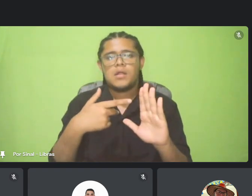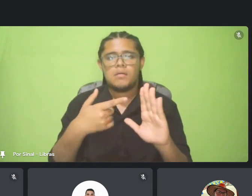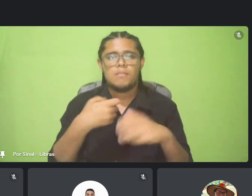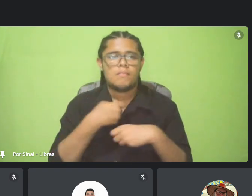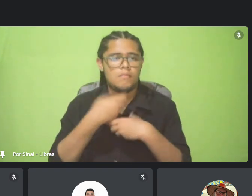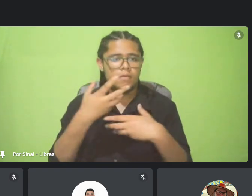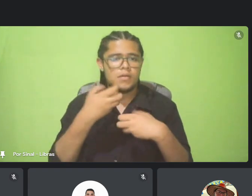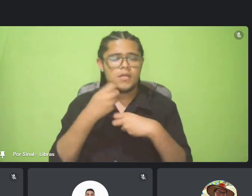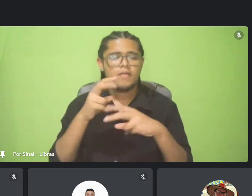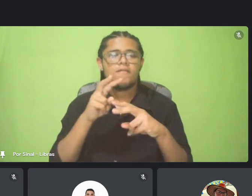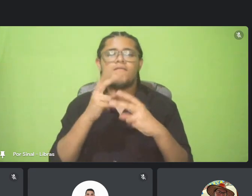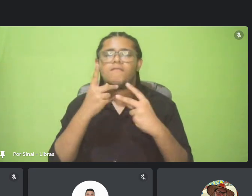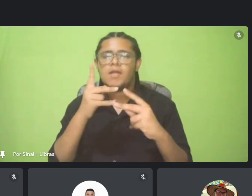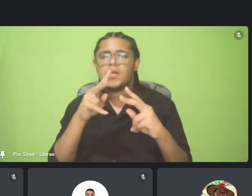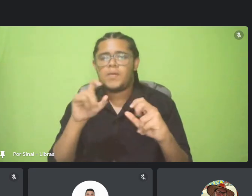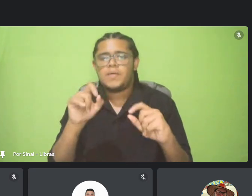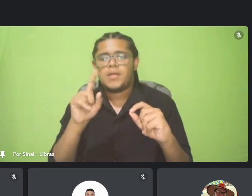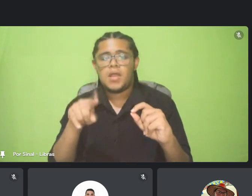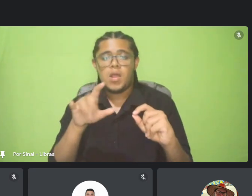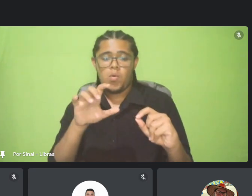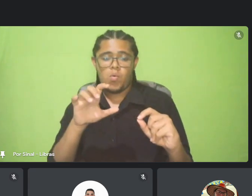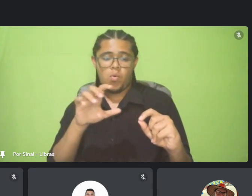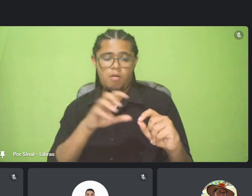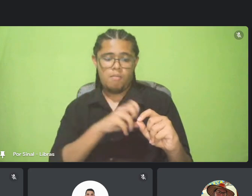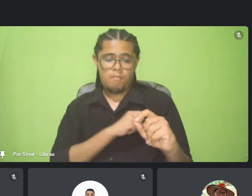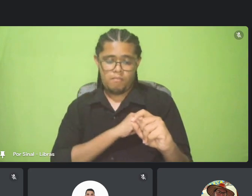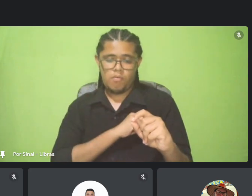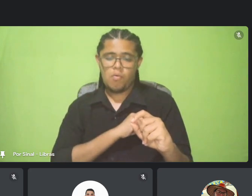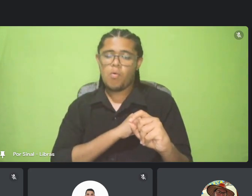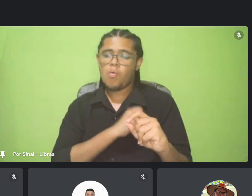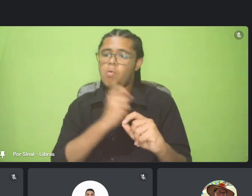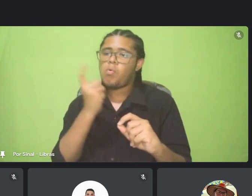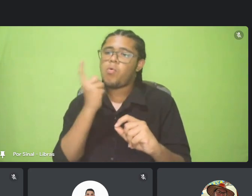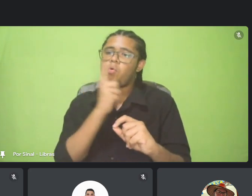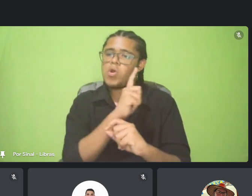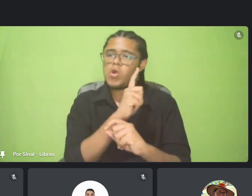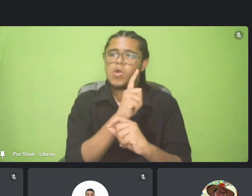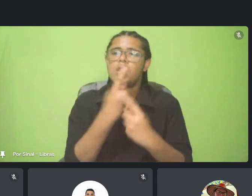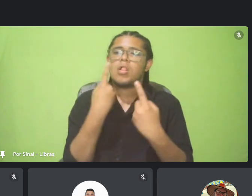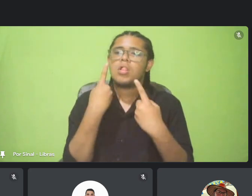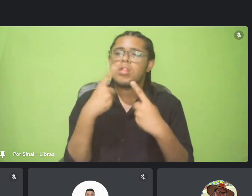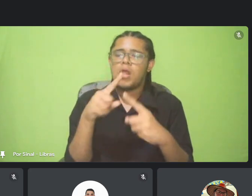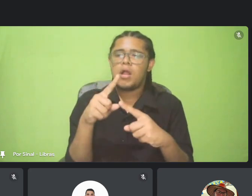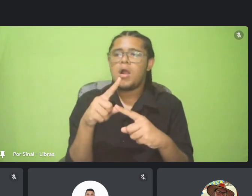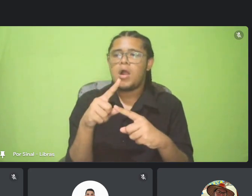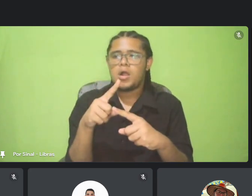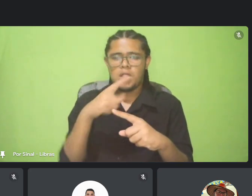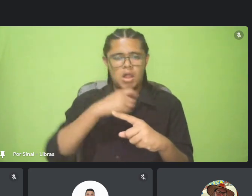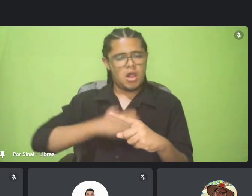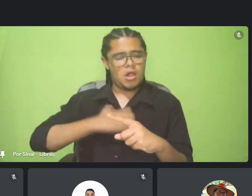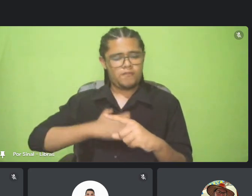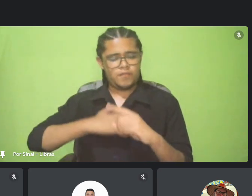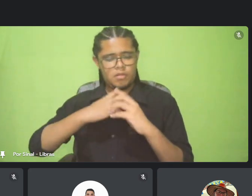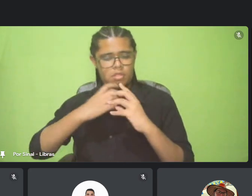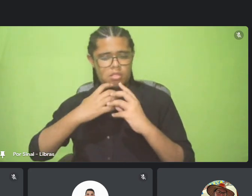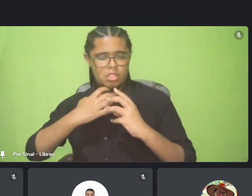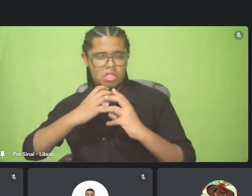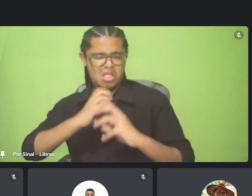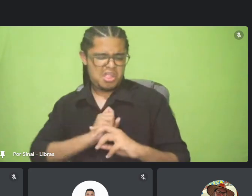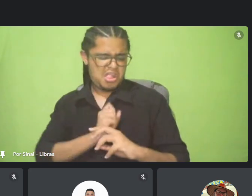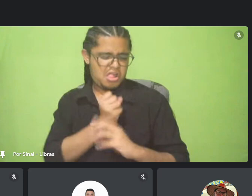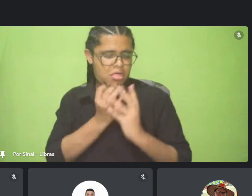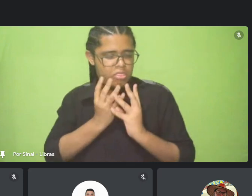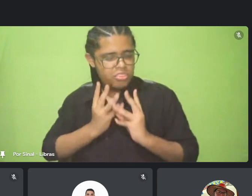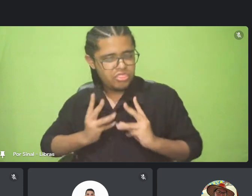Essa poesia retrata um pouco, Marilandre, da realidade que vivenciamos até a reconstrução do Brasil